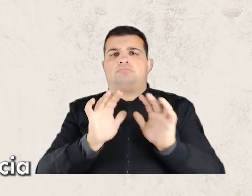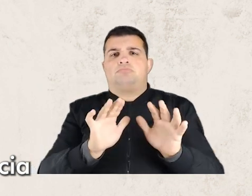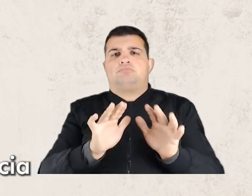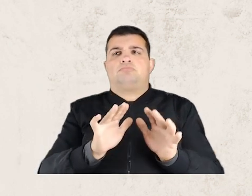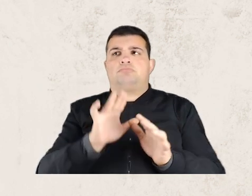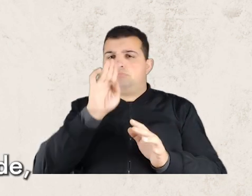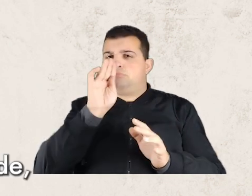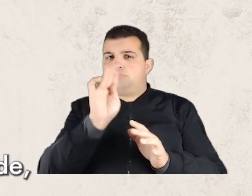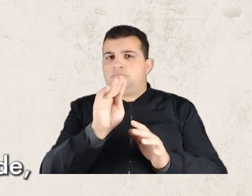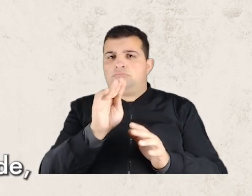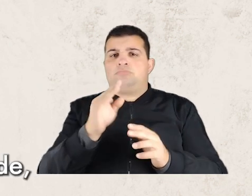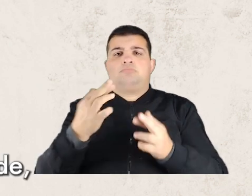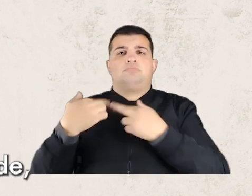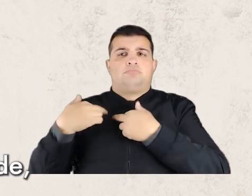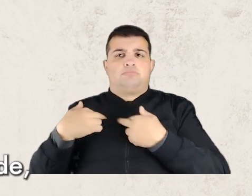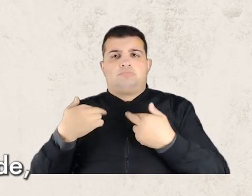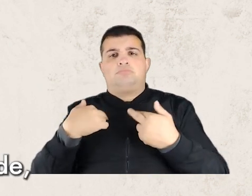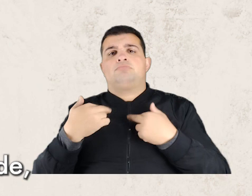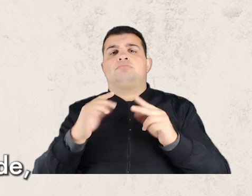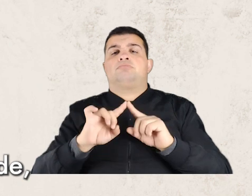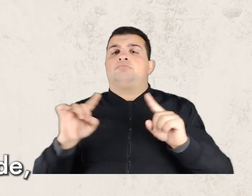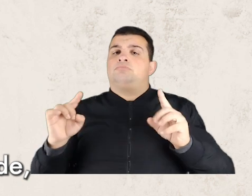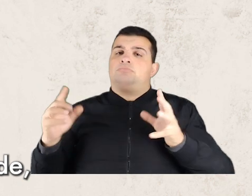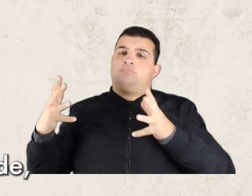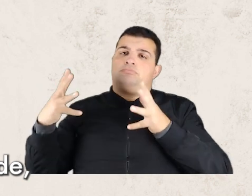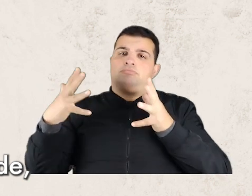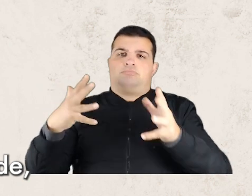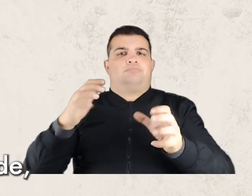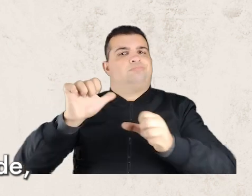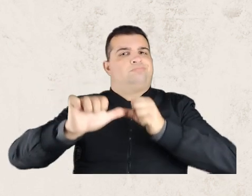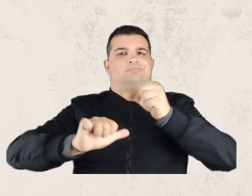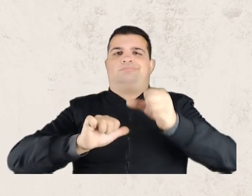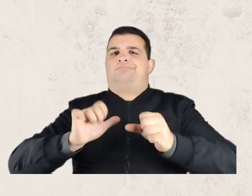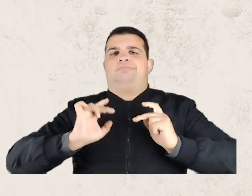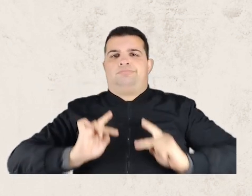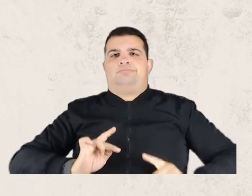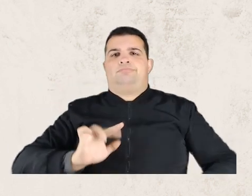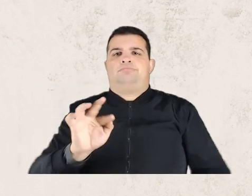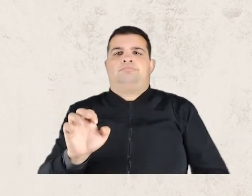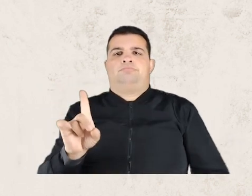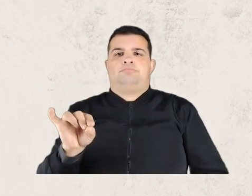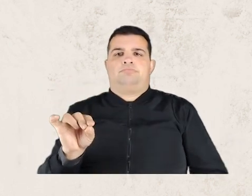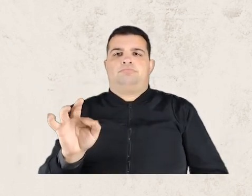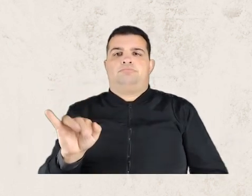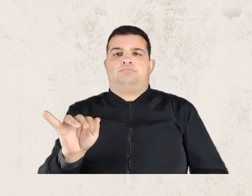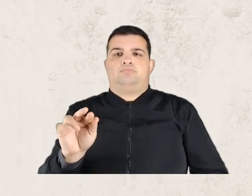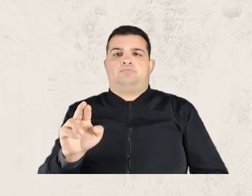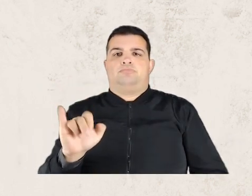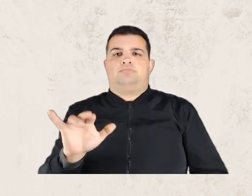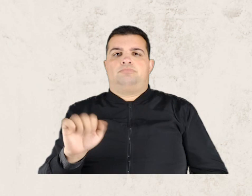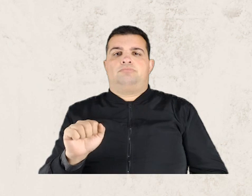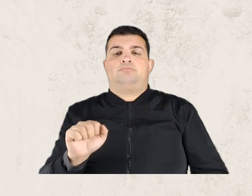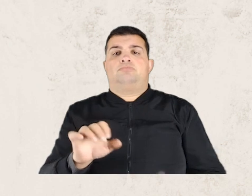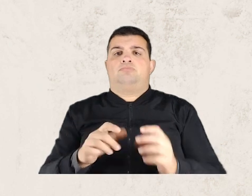da ideologia. E aí, como eu disse, na verdade eu acho isso bastante bonito. A tarefa da psicologia social deixa de